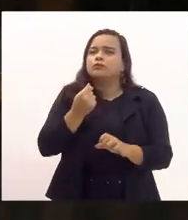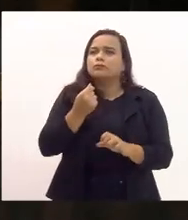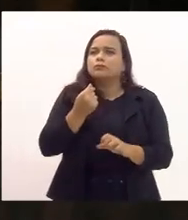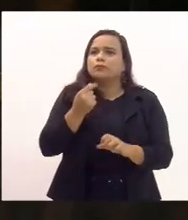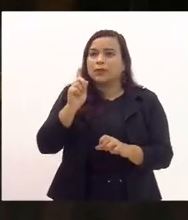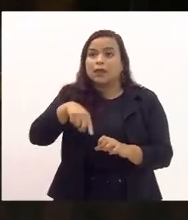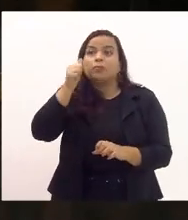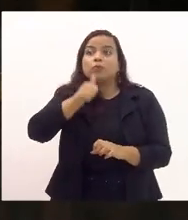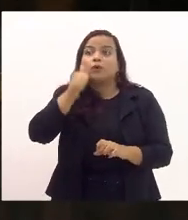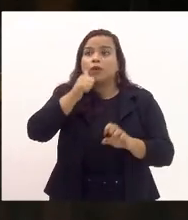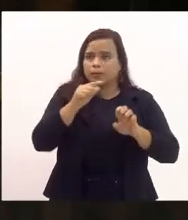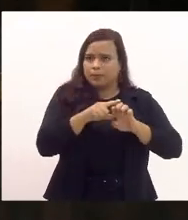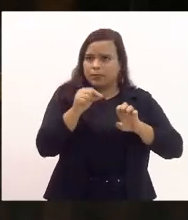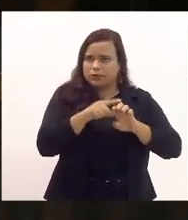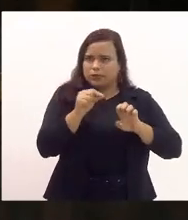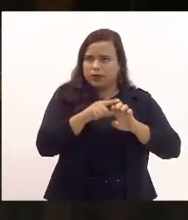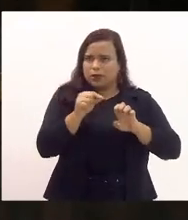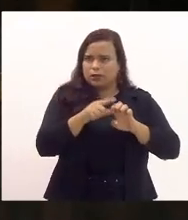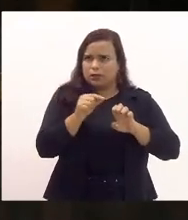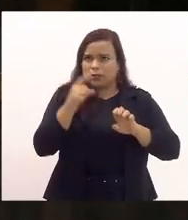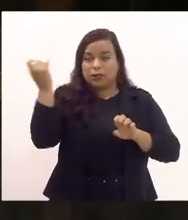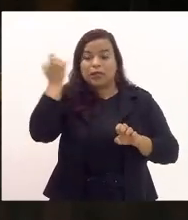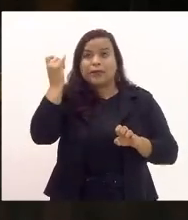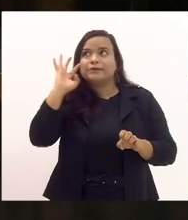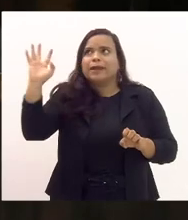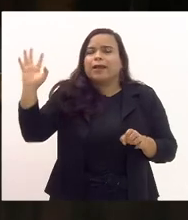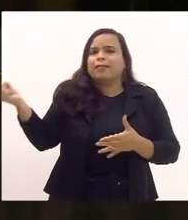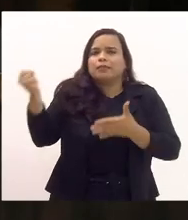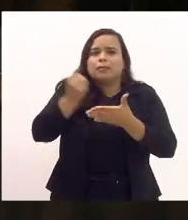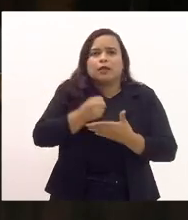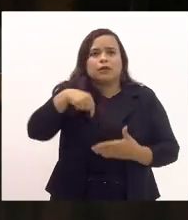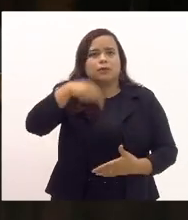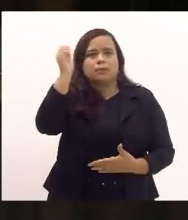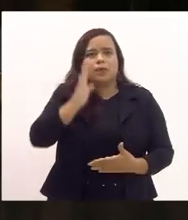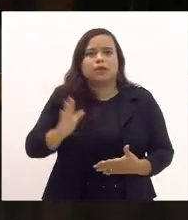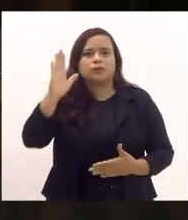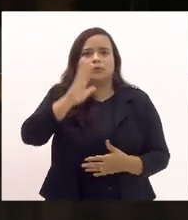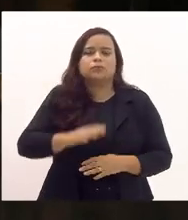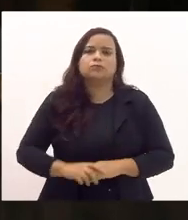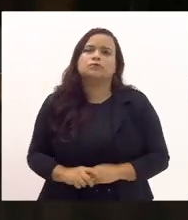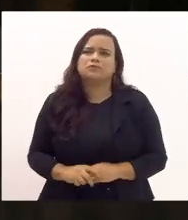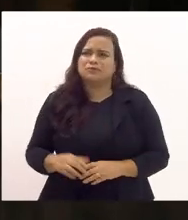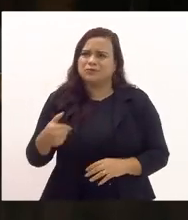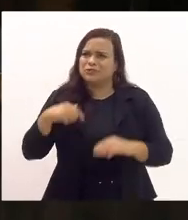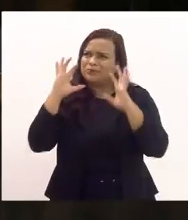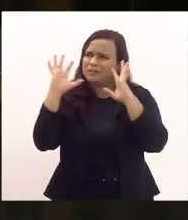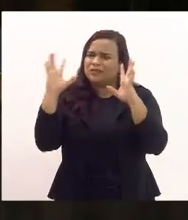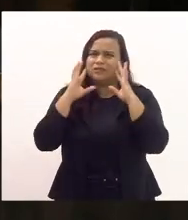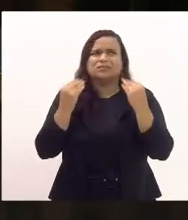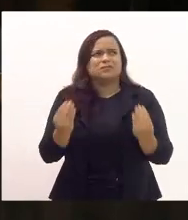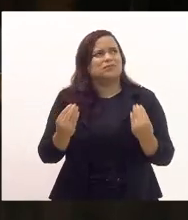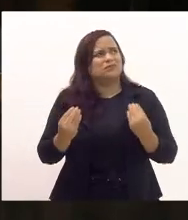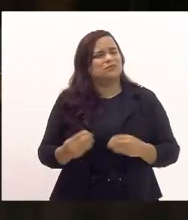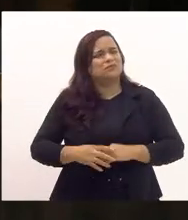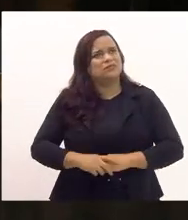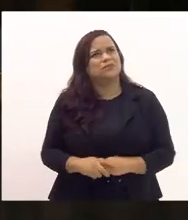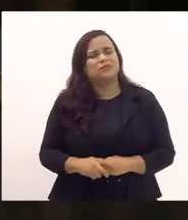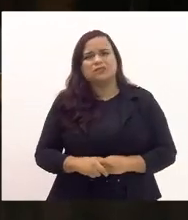uma empresária teve a ideia de trazer para o Brasil e aí eu me perguntei